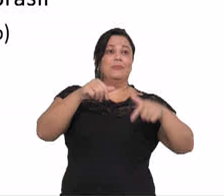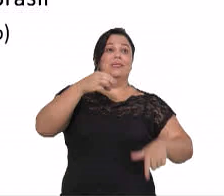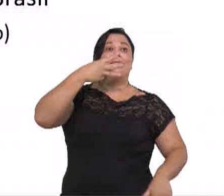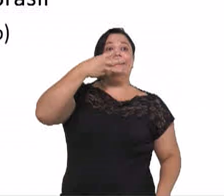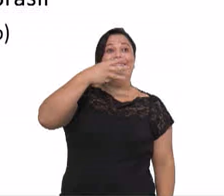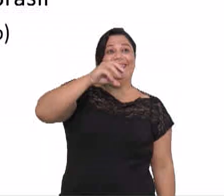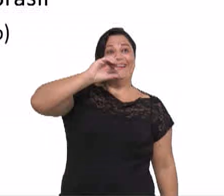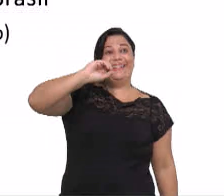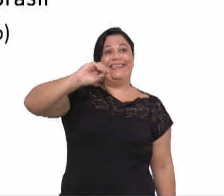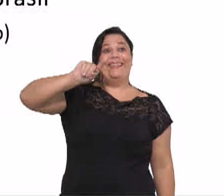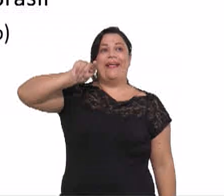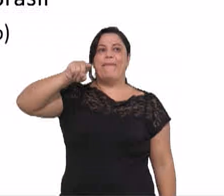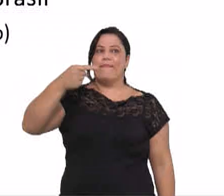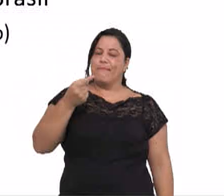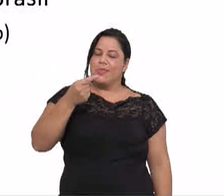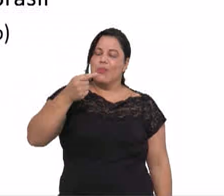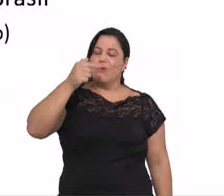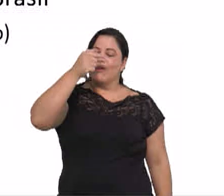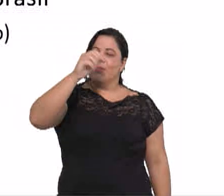30.788 a R$